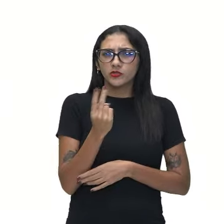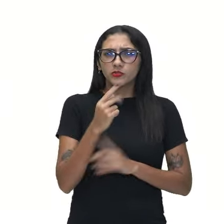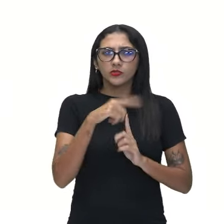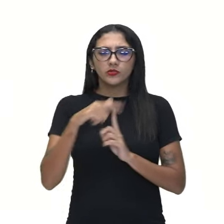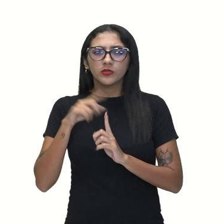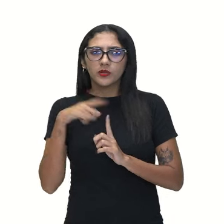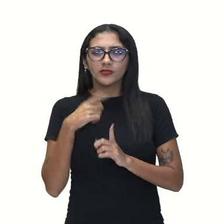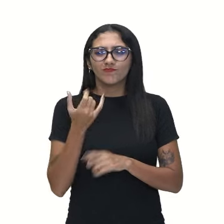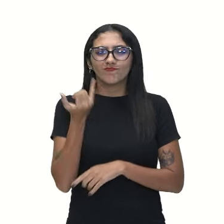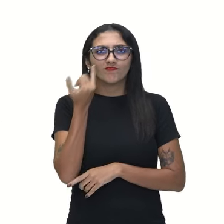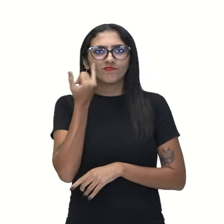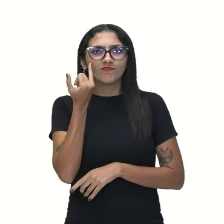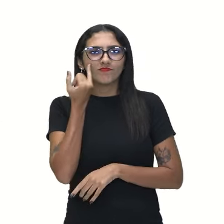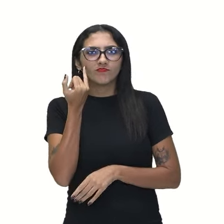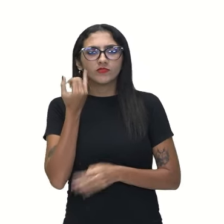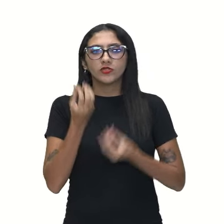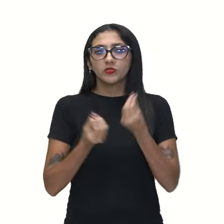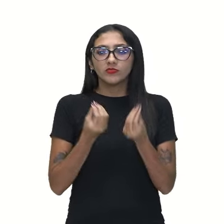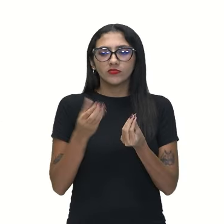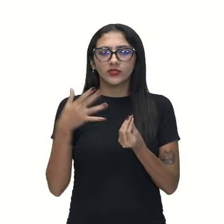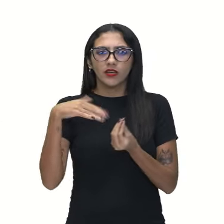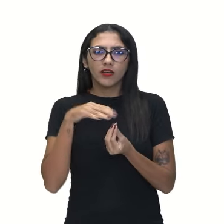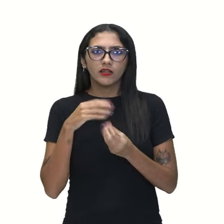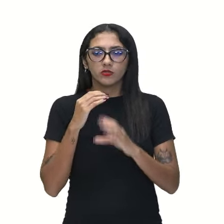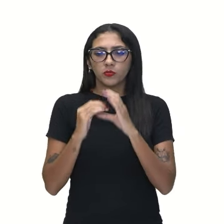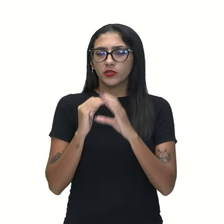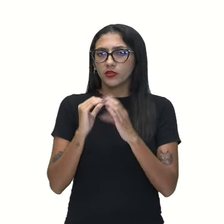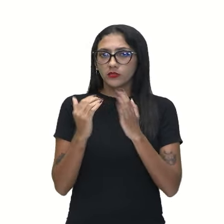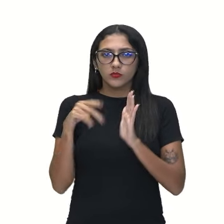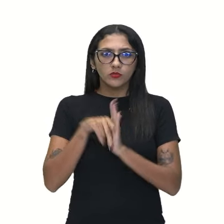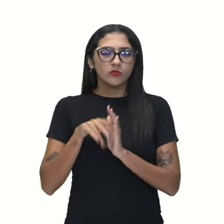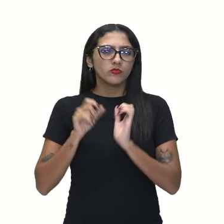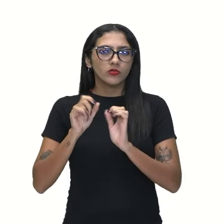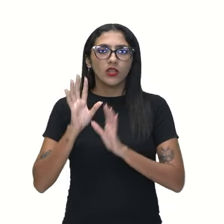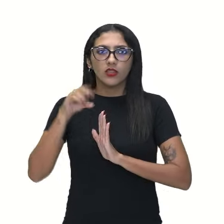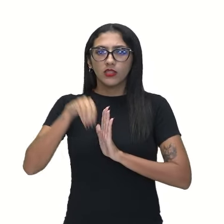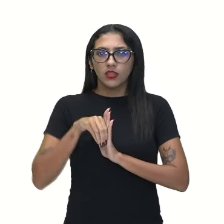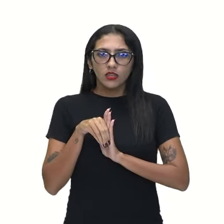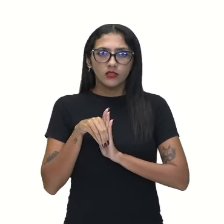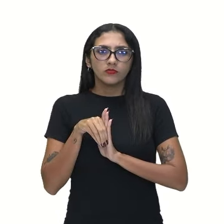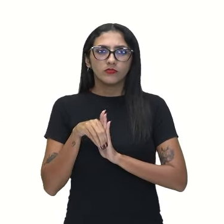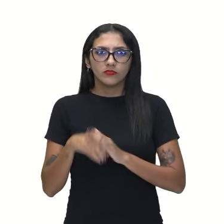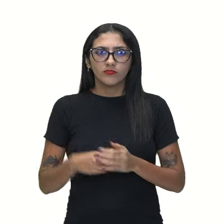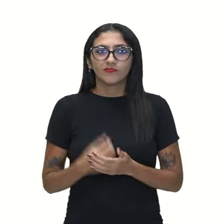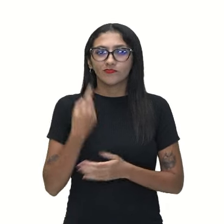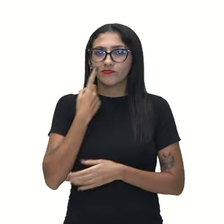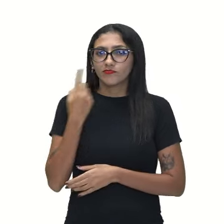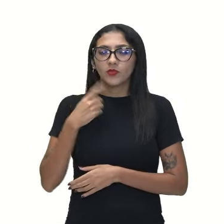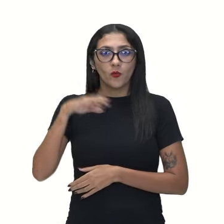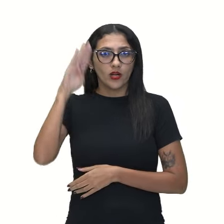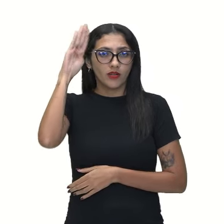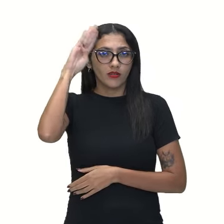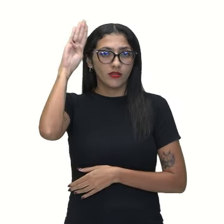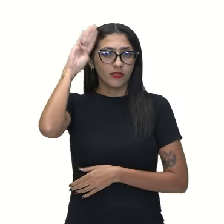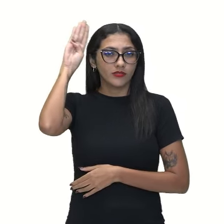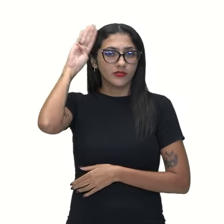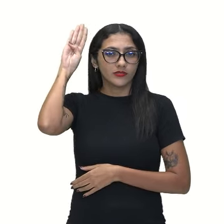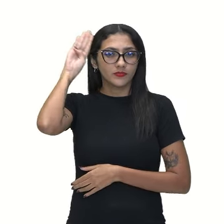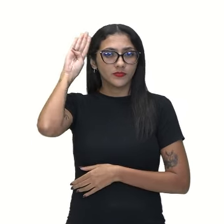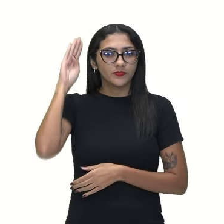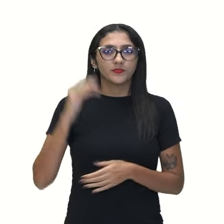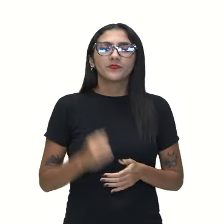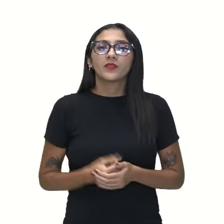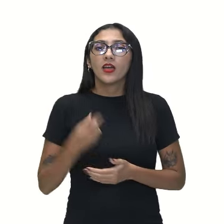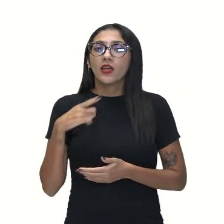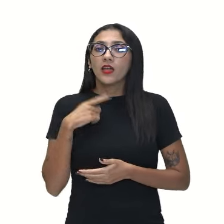estar mais associado a esse ambiente aqui de comunicação, tá? O acadêmico, porque ele vai